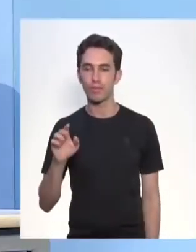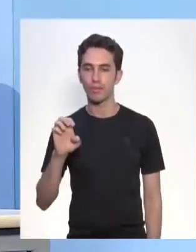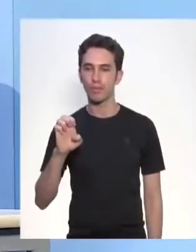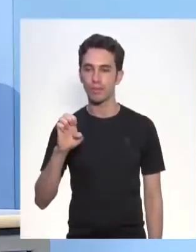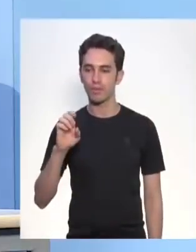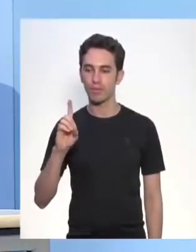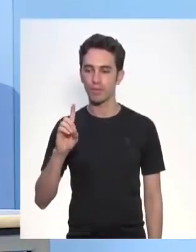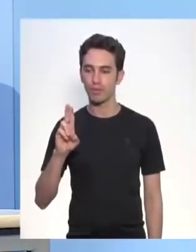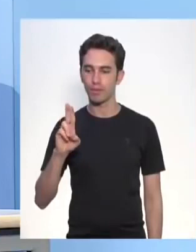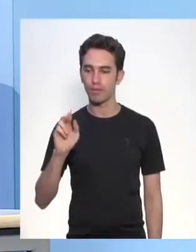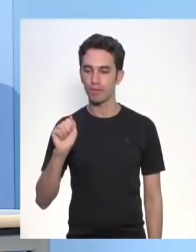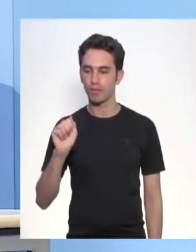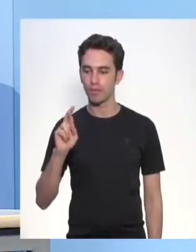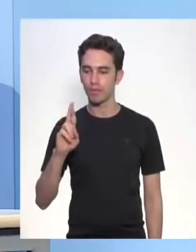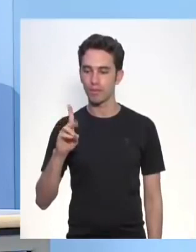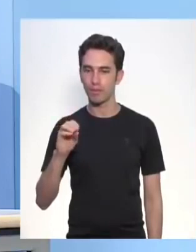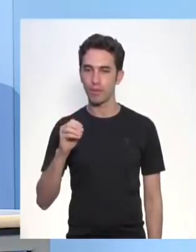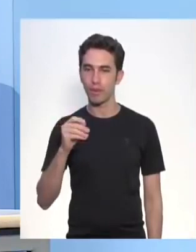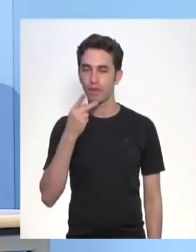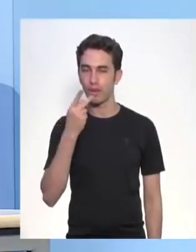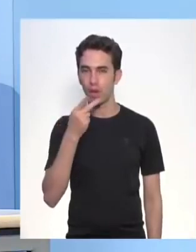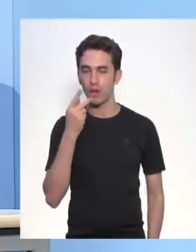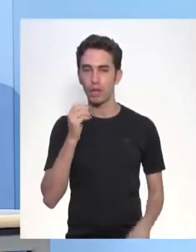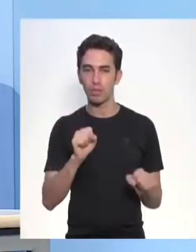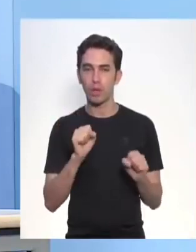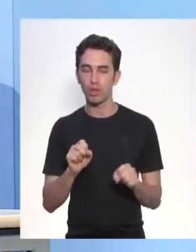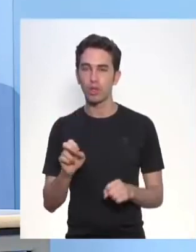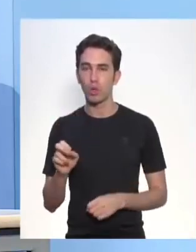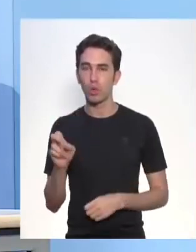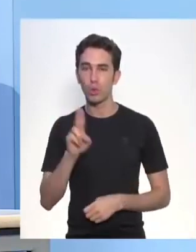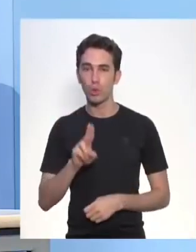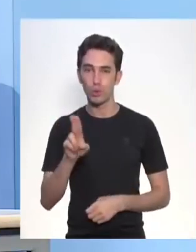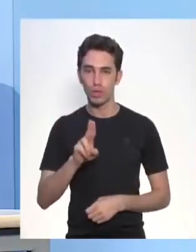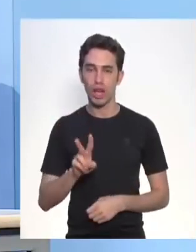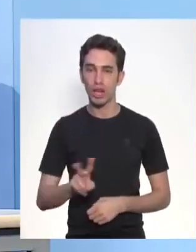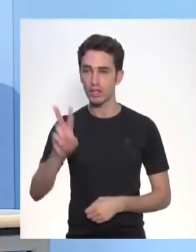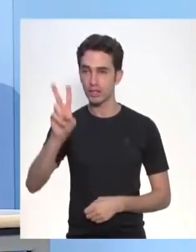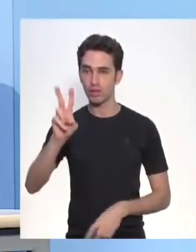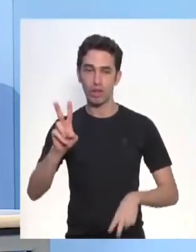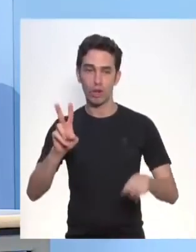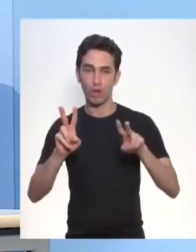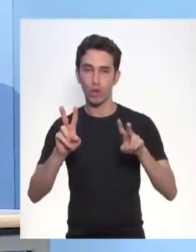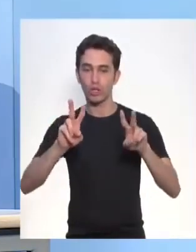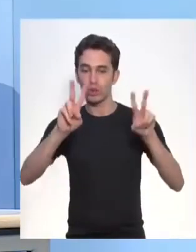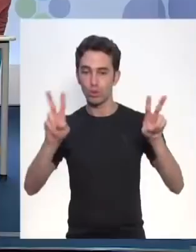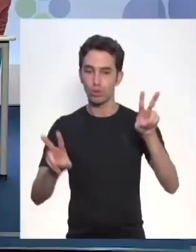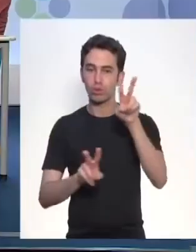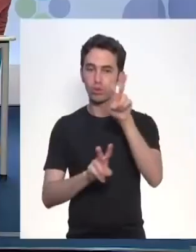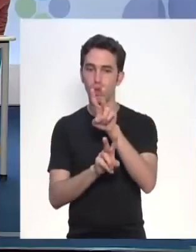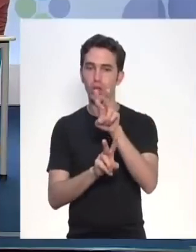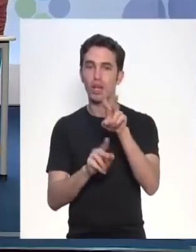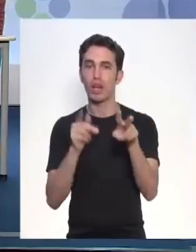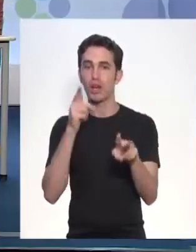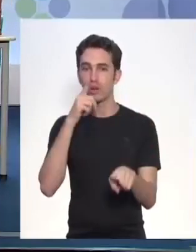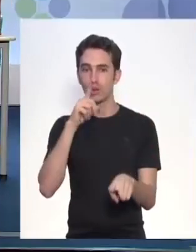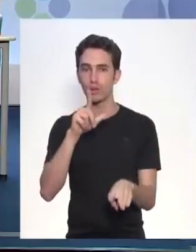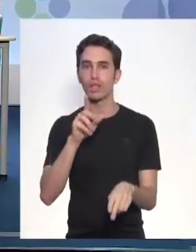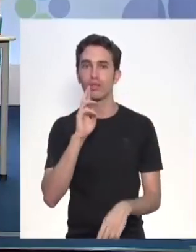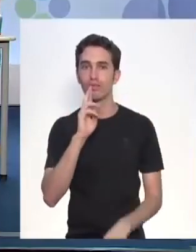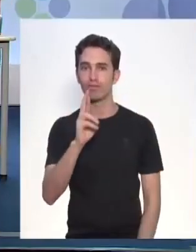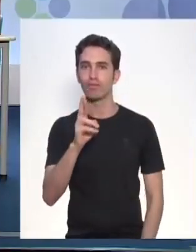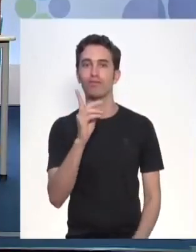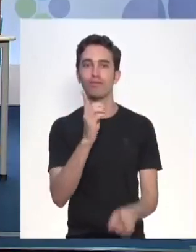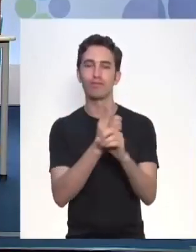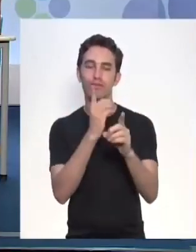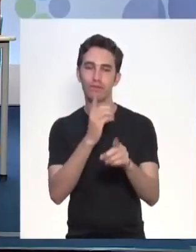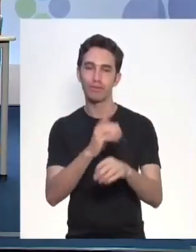poderia colocar as mesmas grandezas, uma embaixo da outra, que também conseguiria encontrar o resultado. É verdade, tá ok?